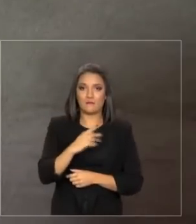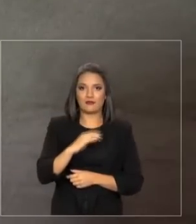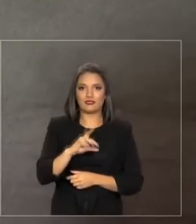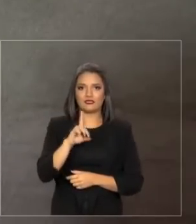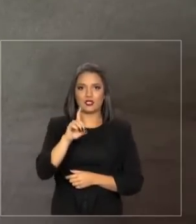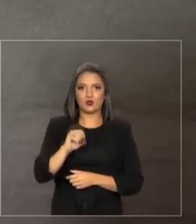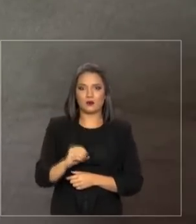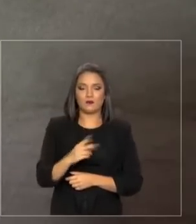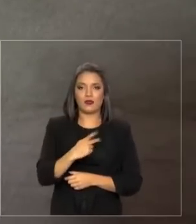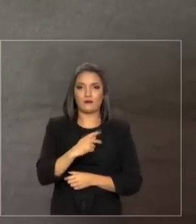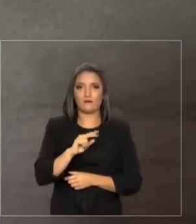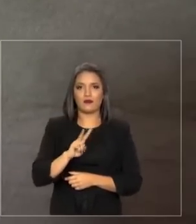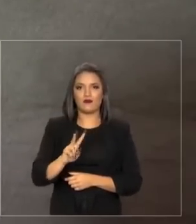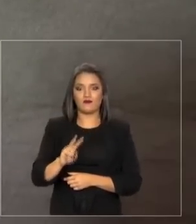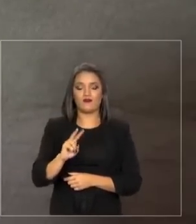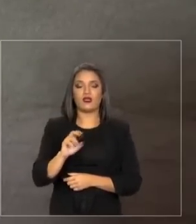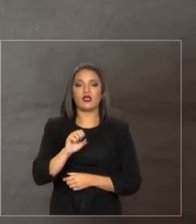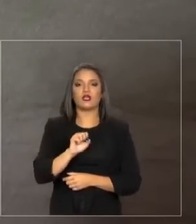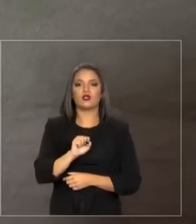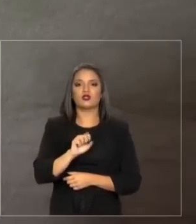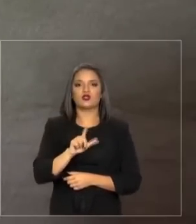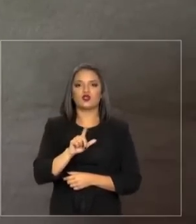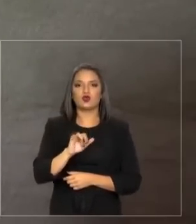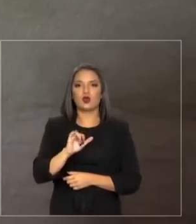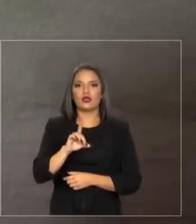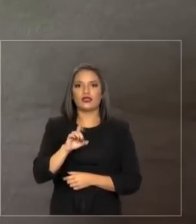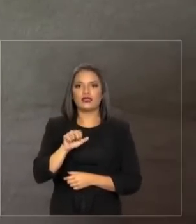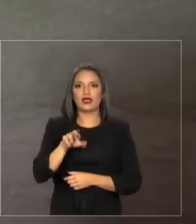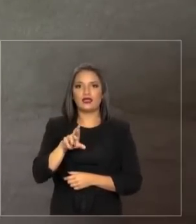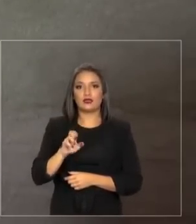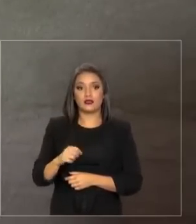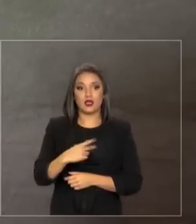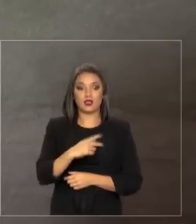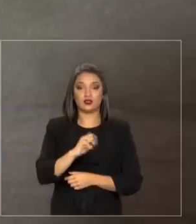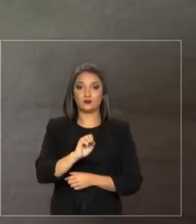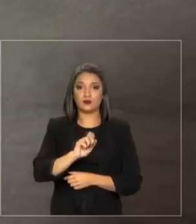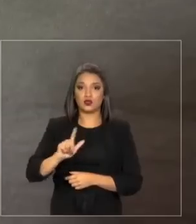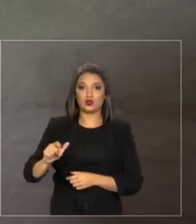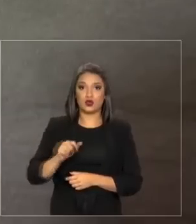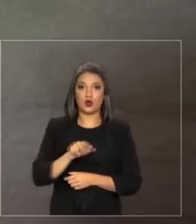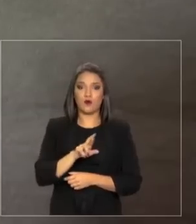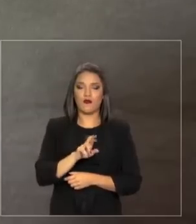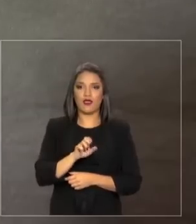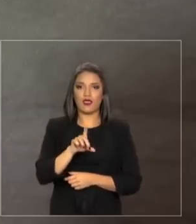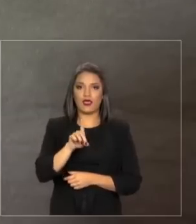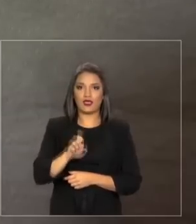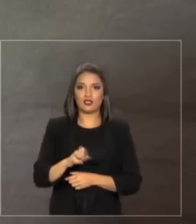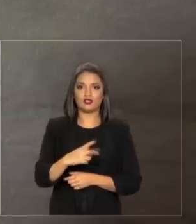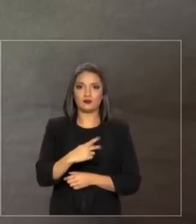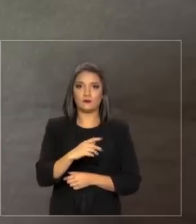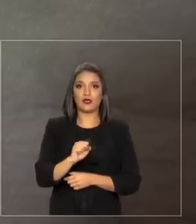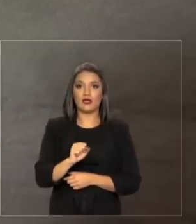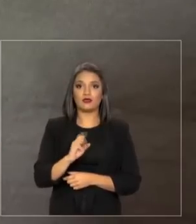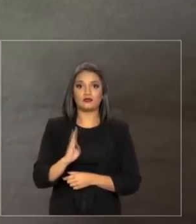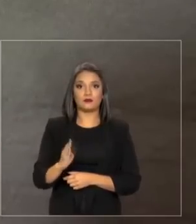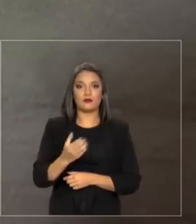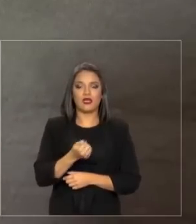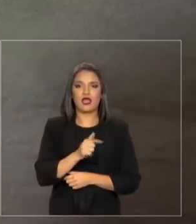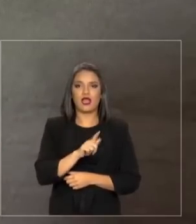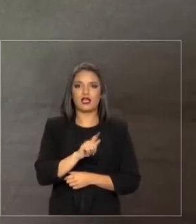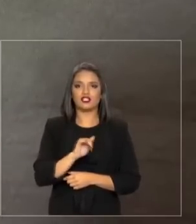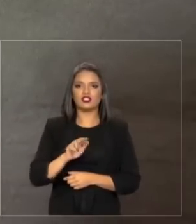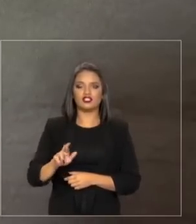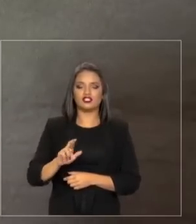eleitoral as urnas eletrônicas e contra ministros da corte e do Supremo Tribunal Federal Moraes disse que a utilização das redes sociais foi